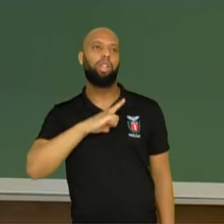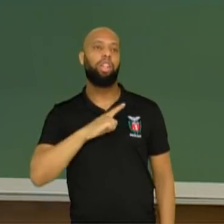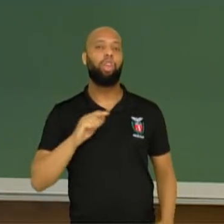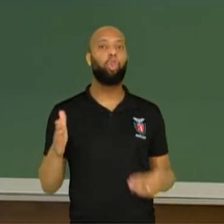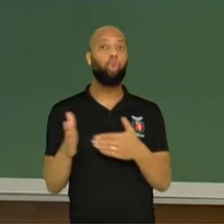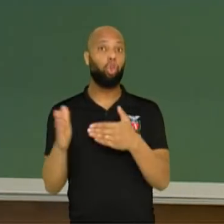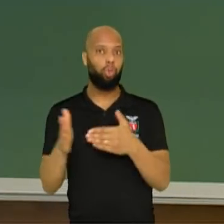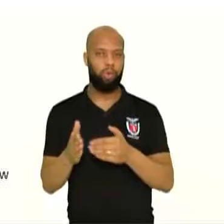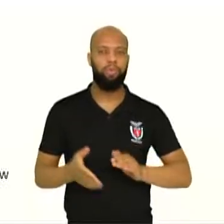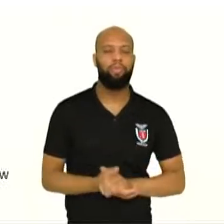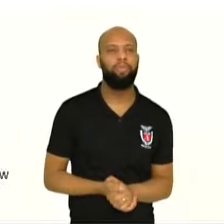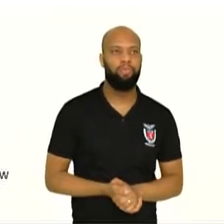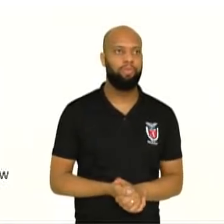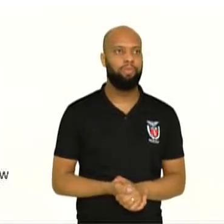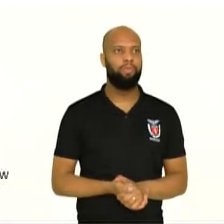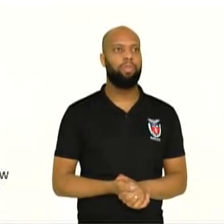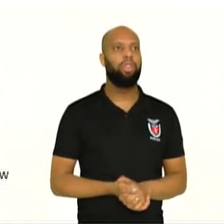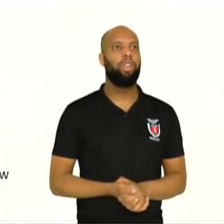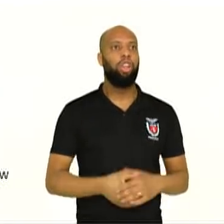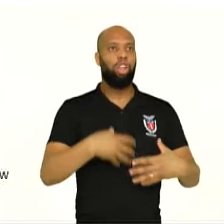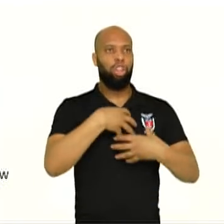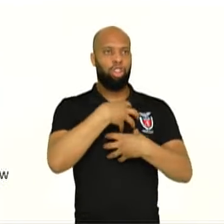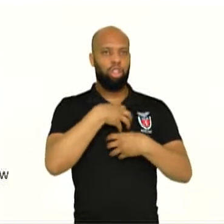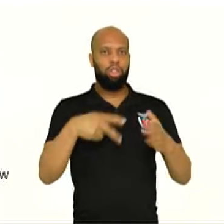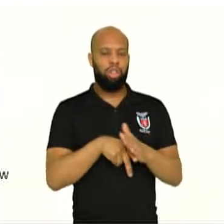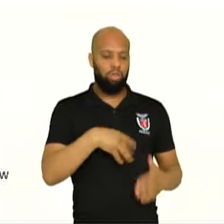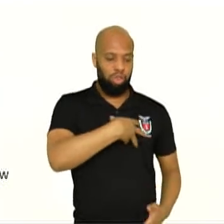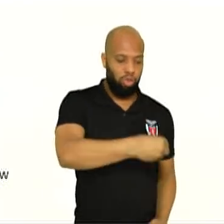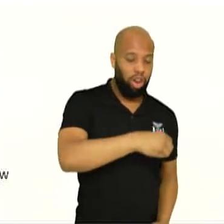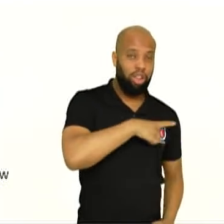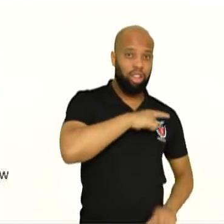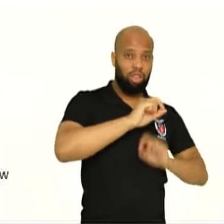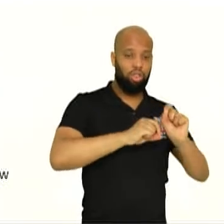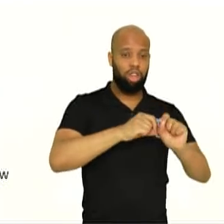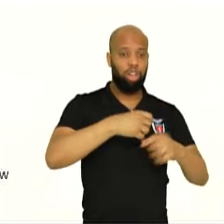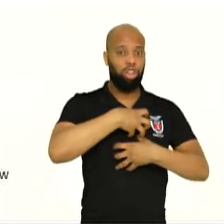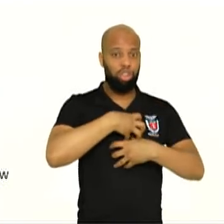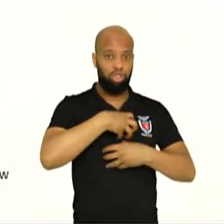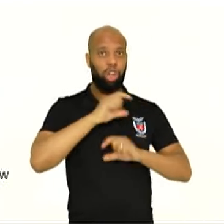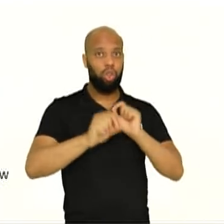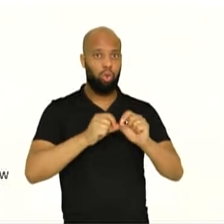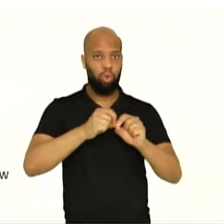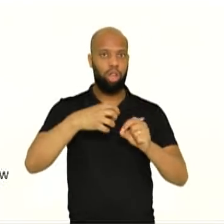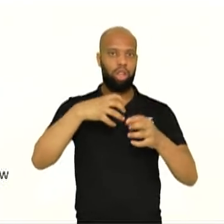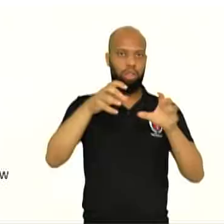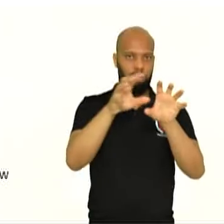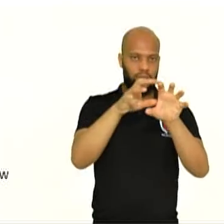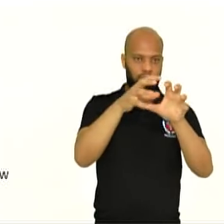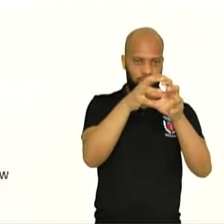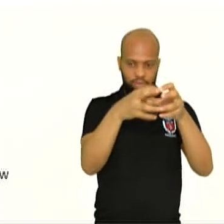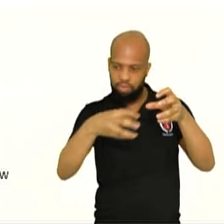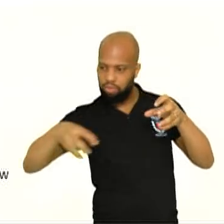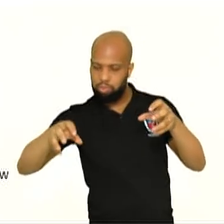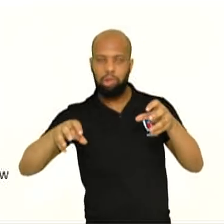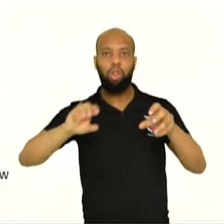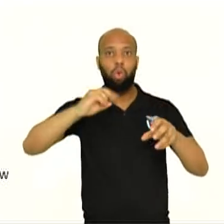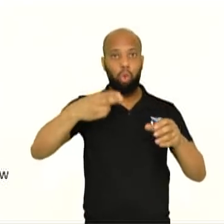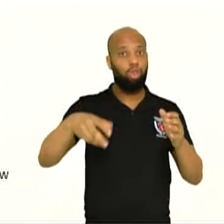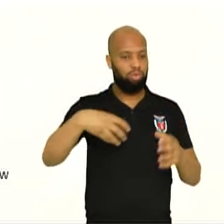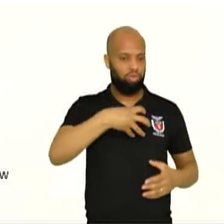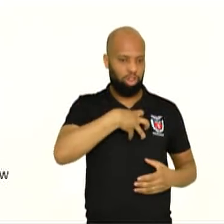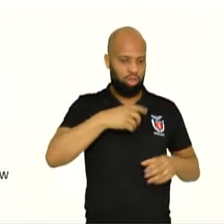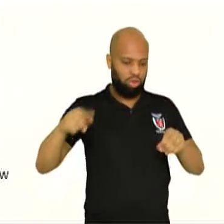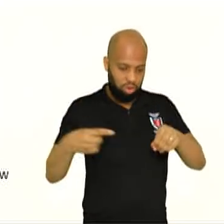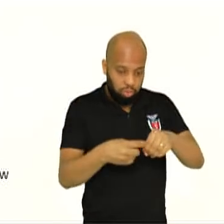o último quiz de hoje. A reprodução dos poríferos pode ocorrer de maneira assexuada ou sexuada. Em um desses tipos de